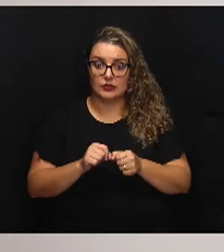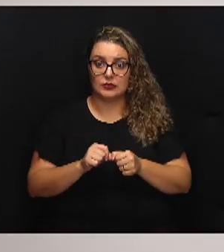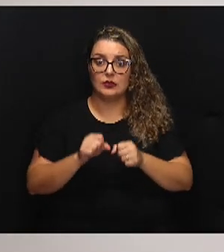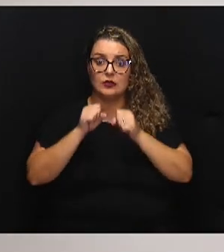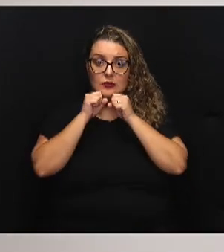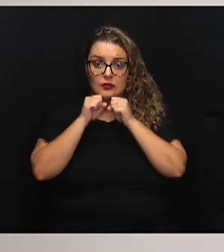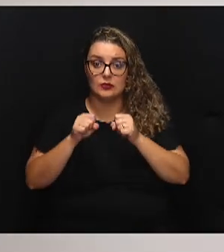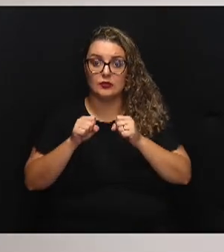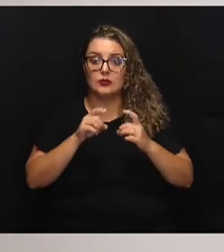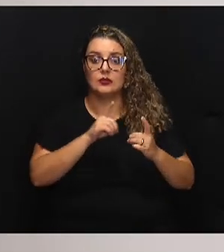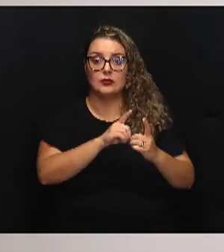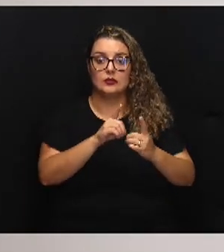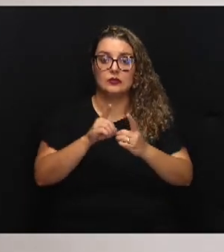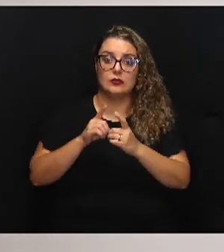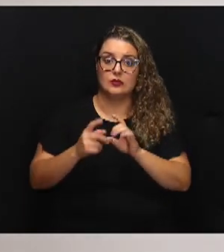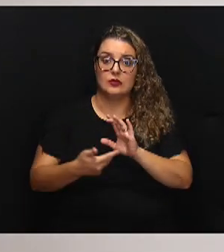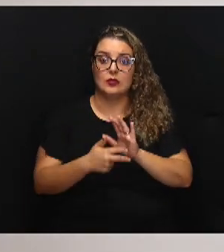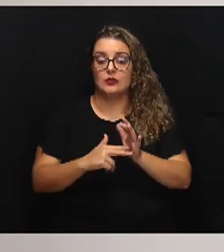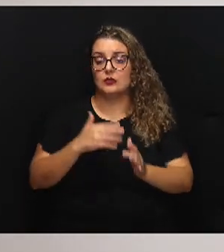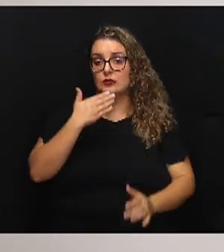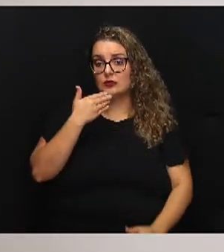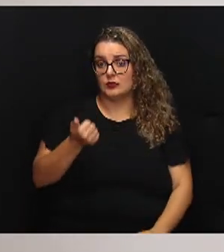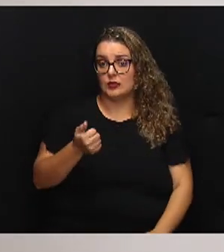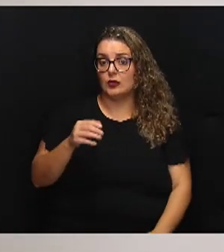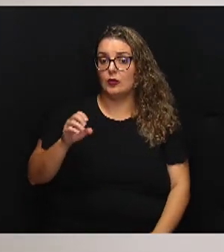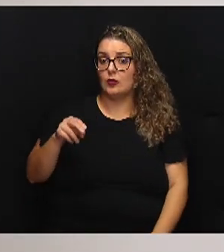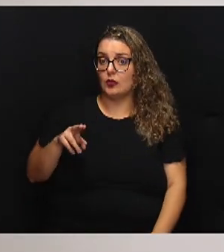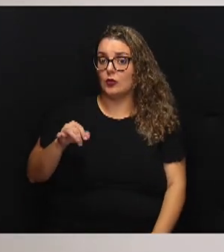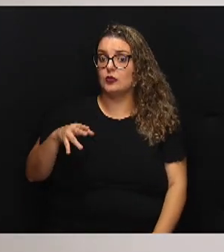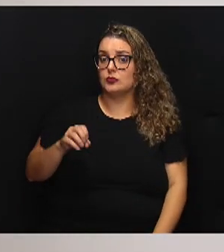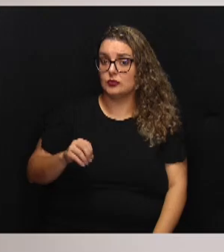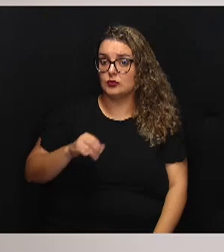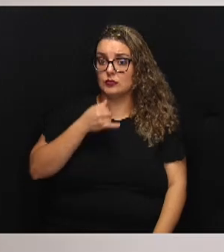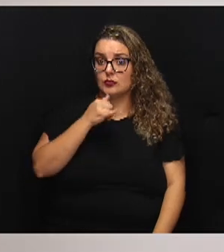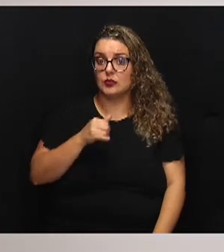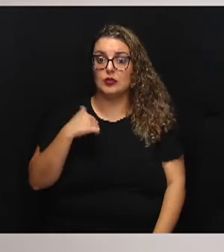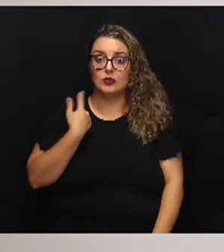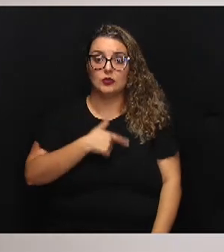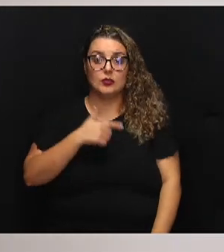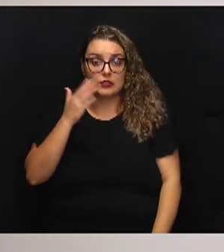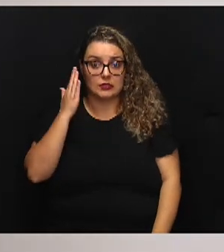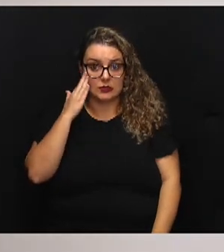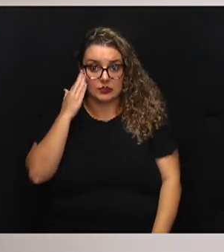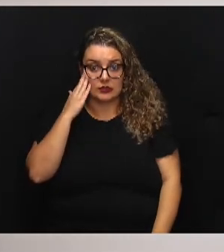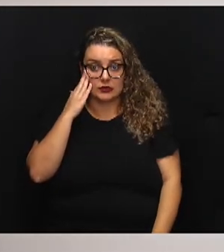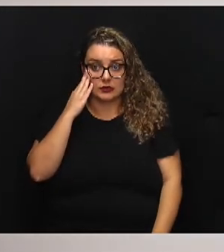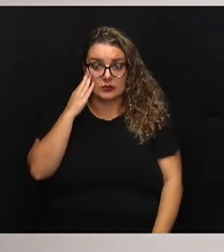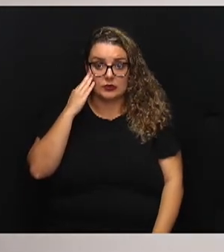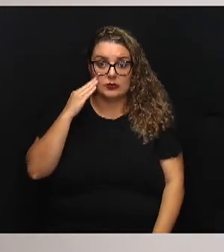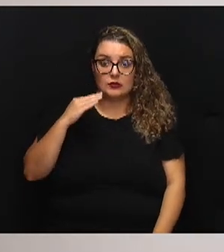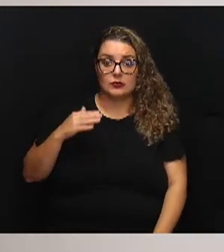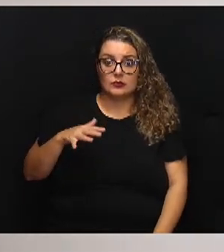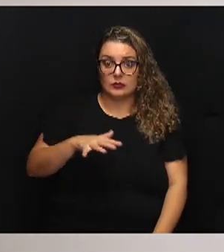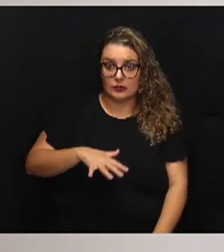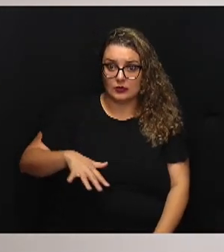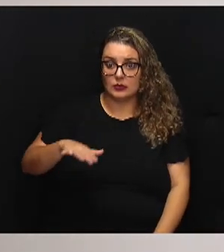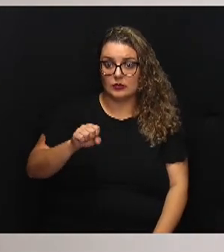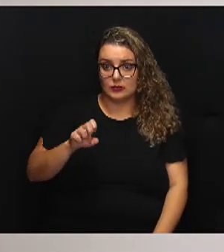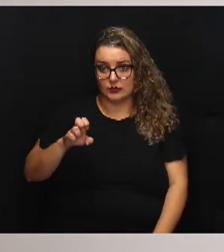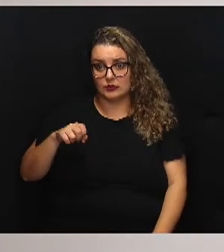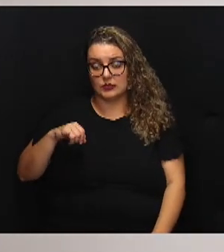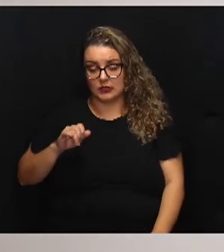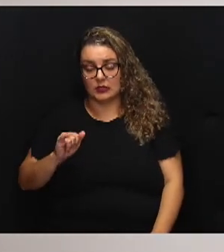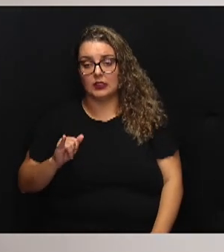assessorias, consultorias, no sentido de melhorar o consumo de energia. A gente sabe que o Senai, o Senai